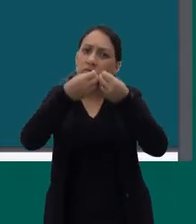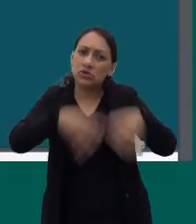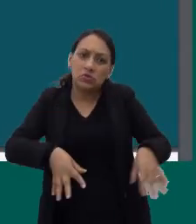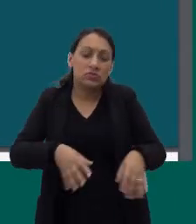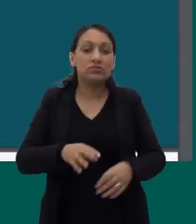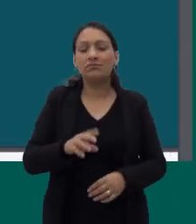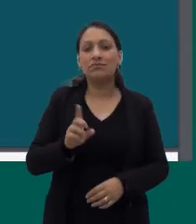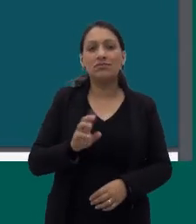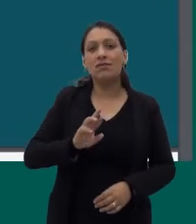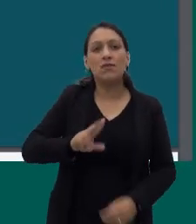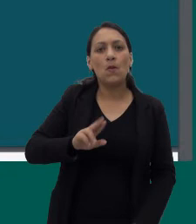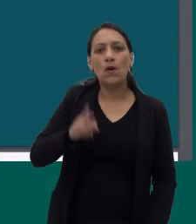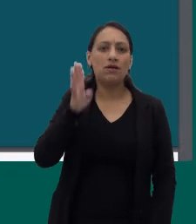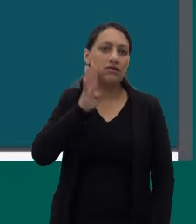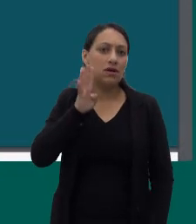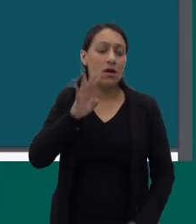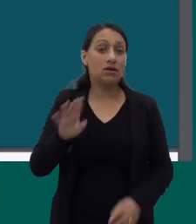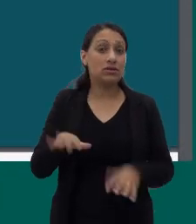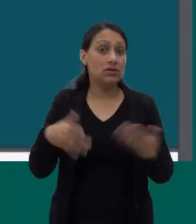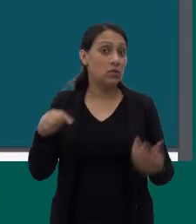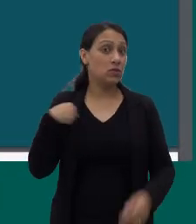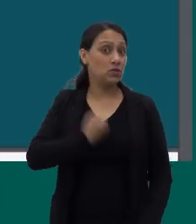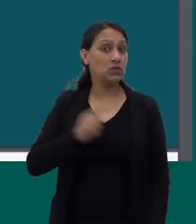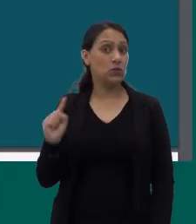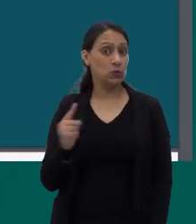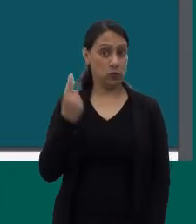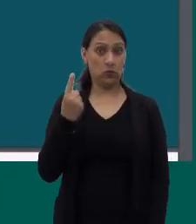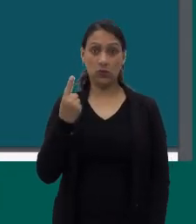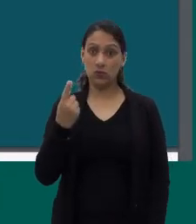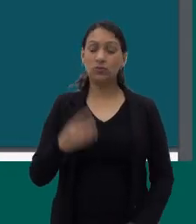legal. Então, o quanto somos únicos, né?